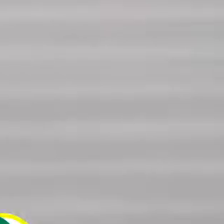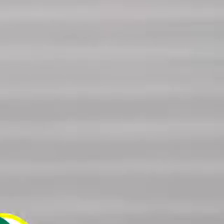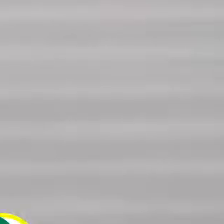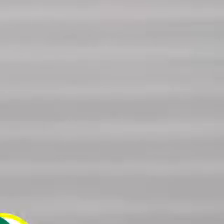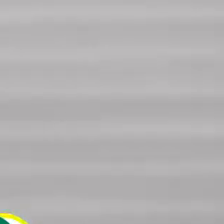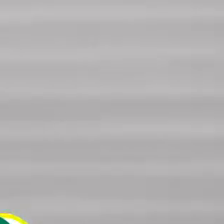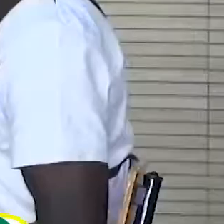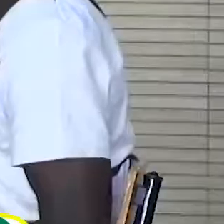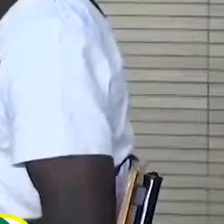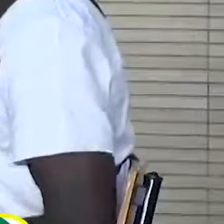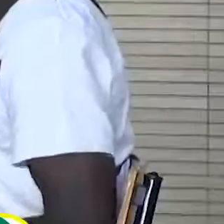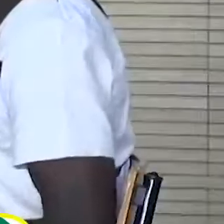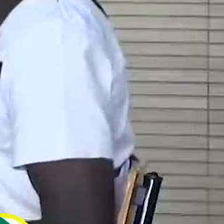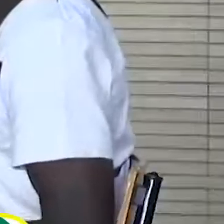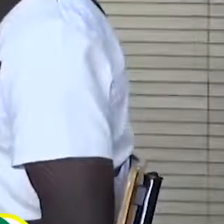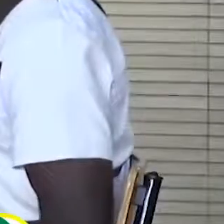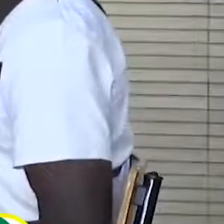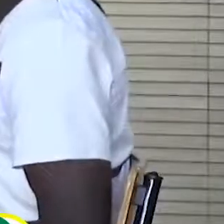Música